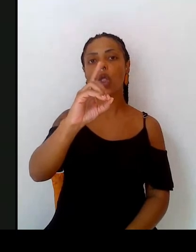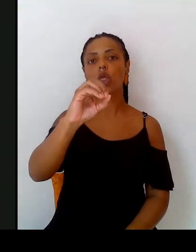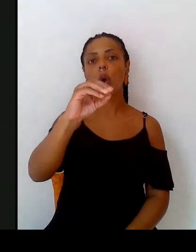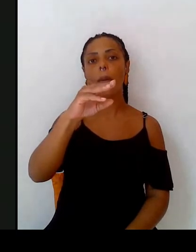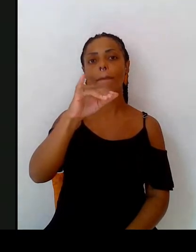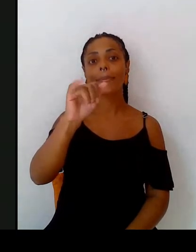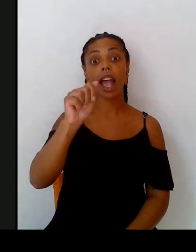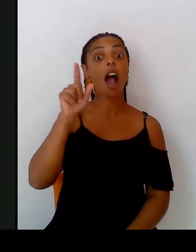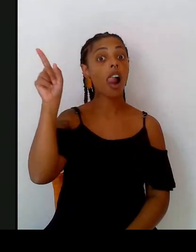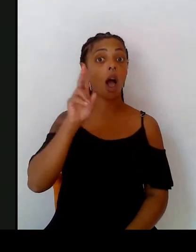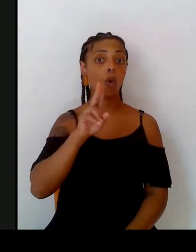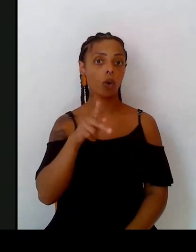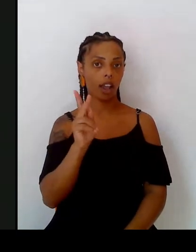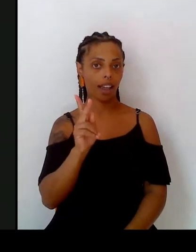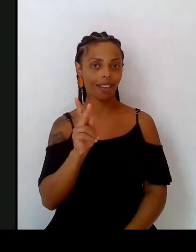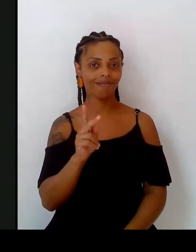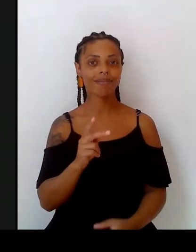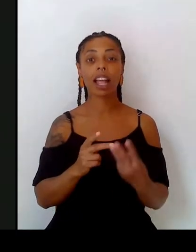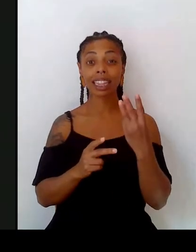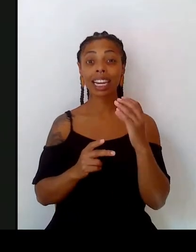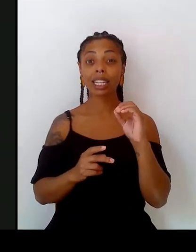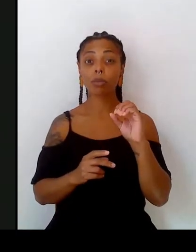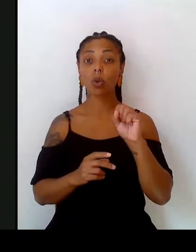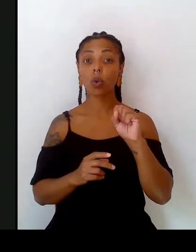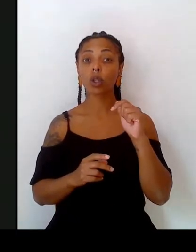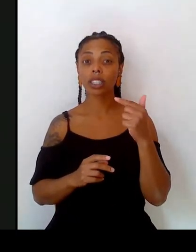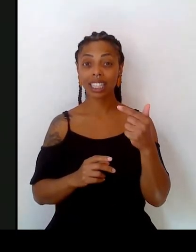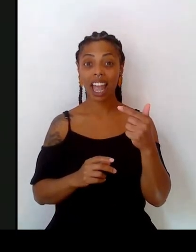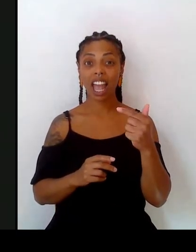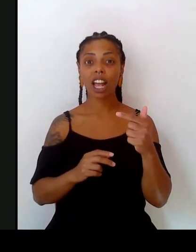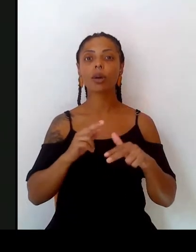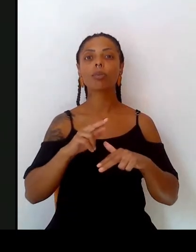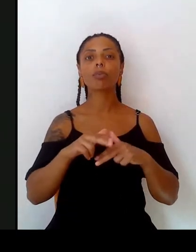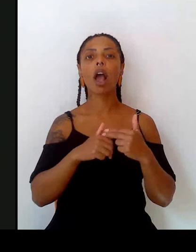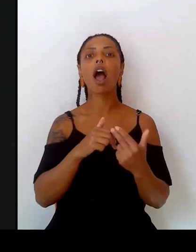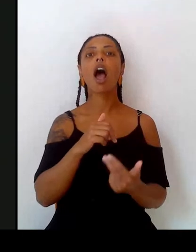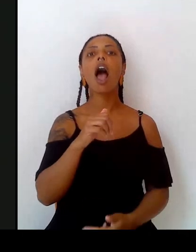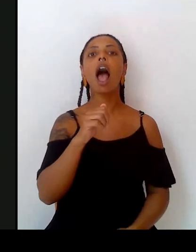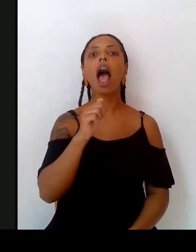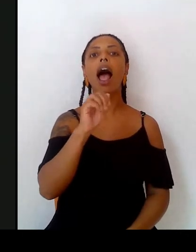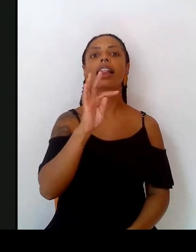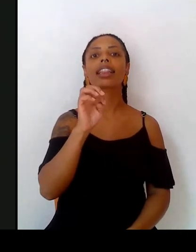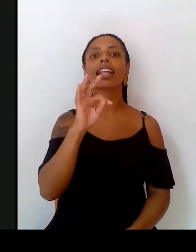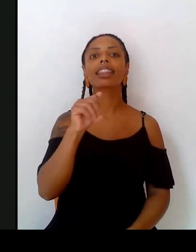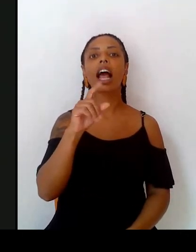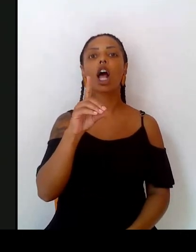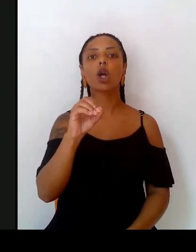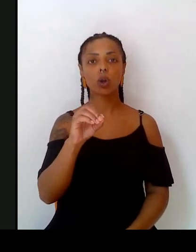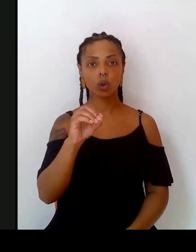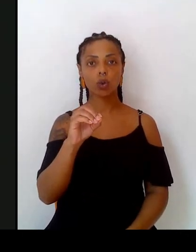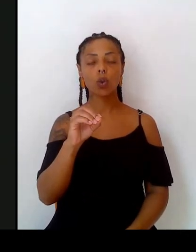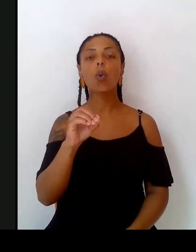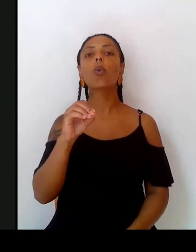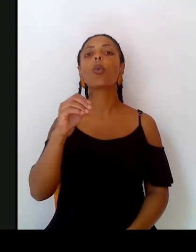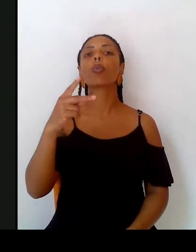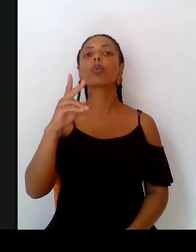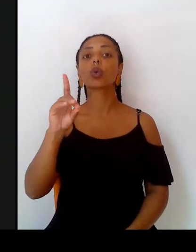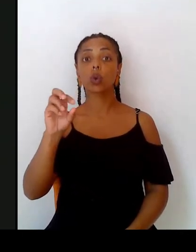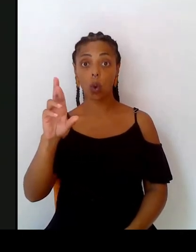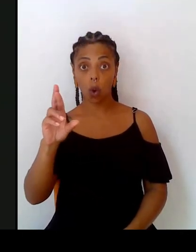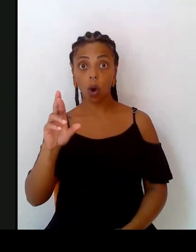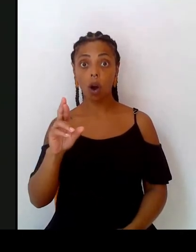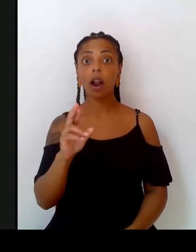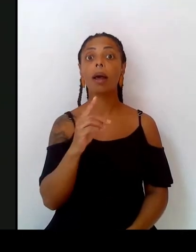3.087 por atentado ao pudor em 1686 por violento atentado ao pudor